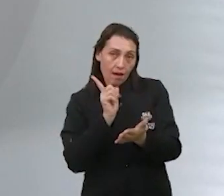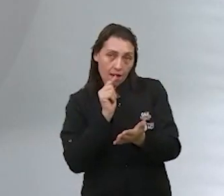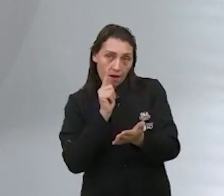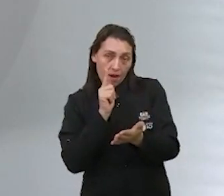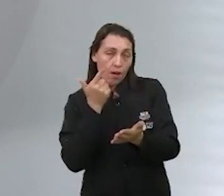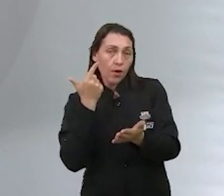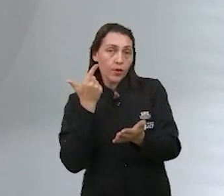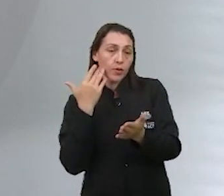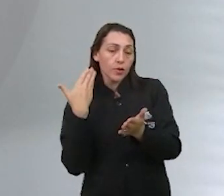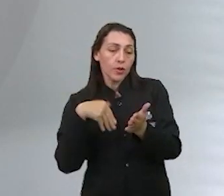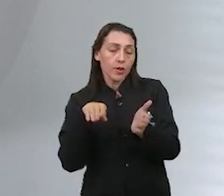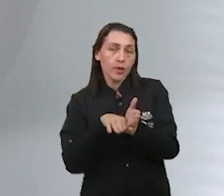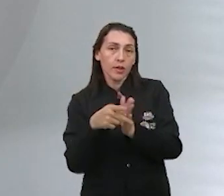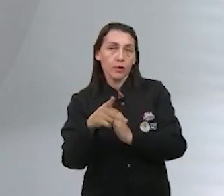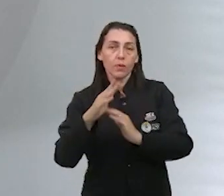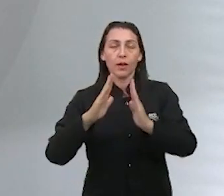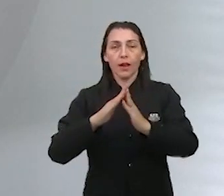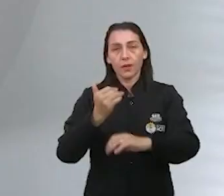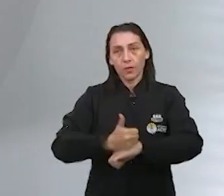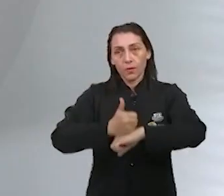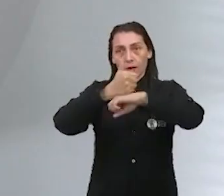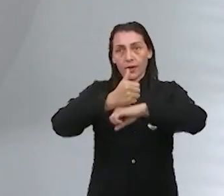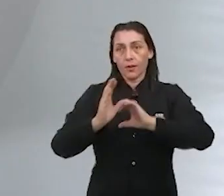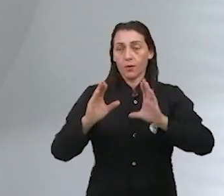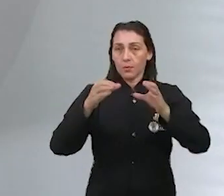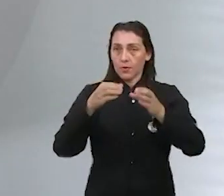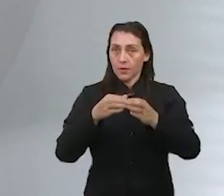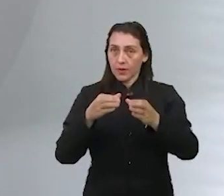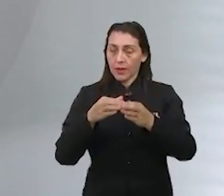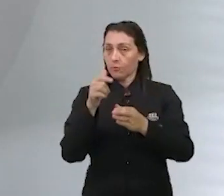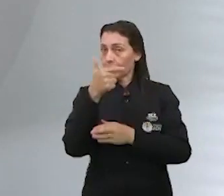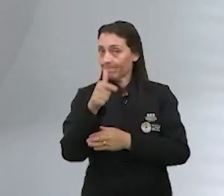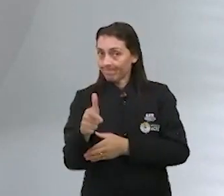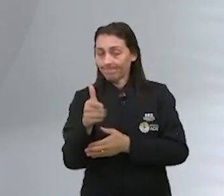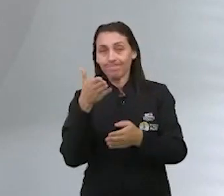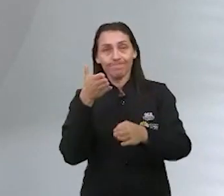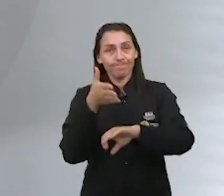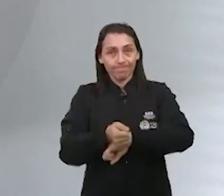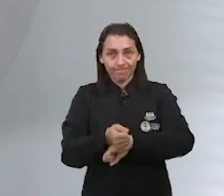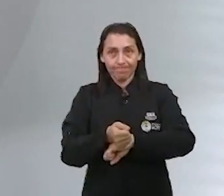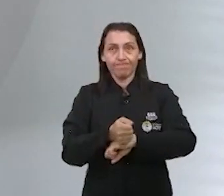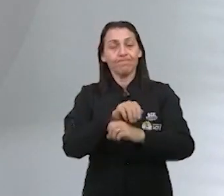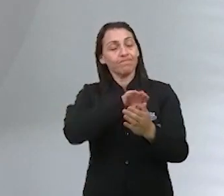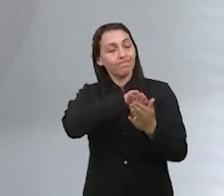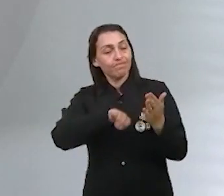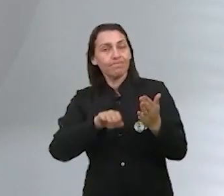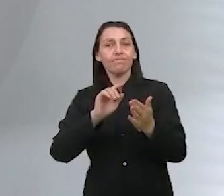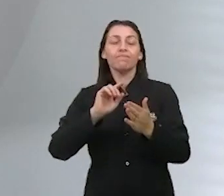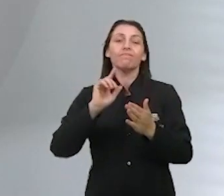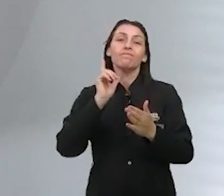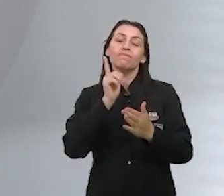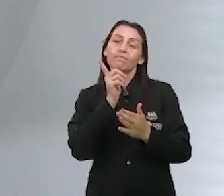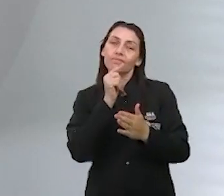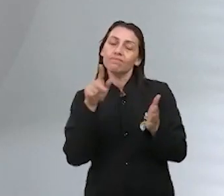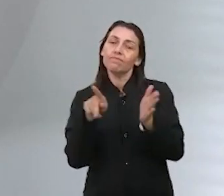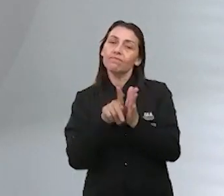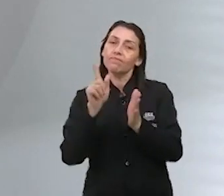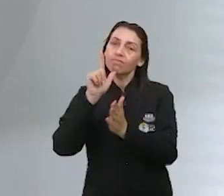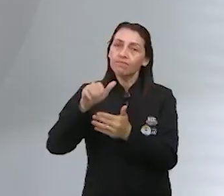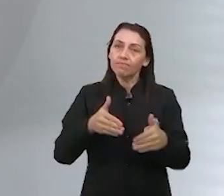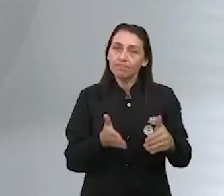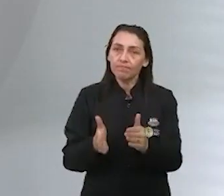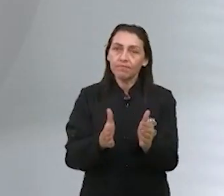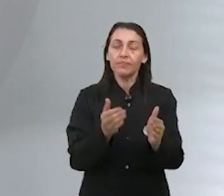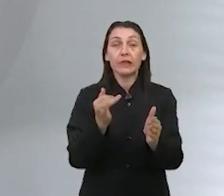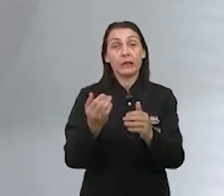com qualidade na sua casa. Então, comunidades vulneráveis acabam não tendo isso. Acaba retirando a água diretamente do rio, do igarapé. Se o rio